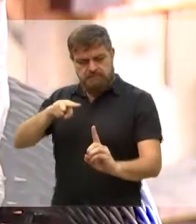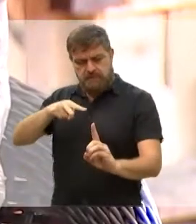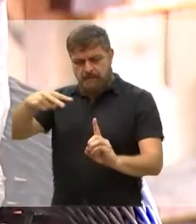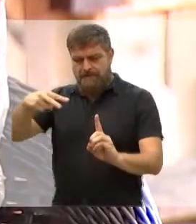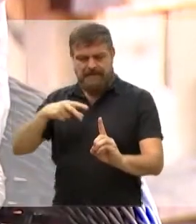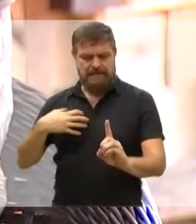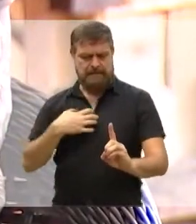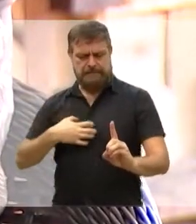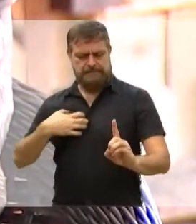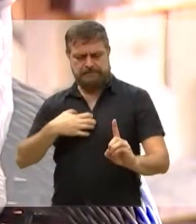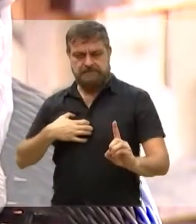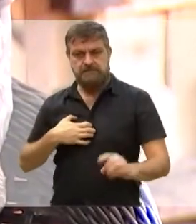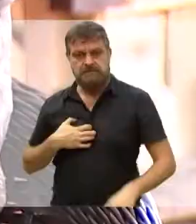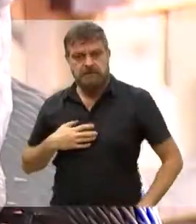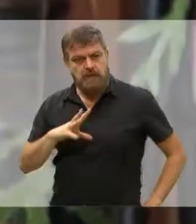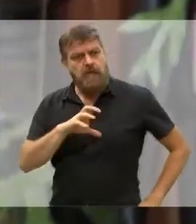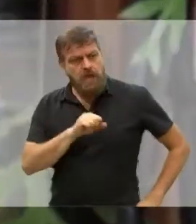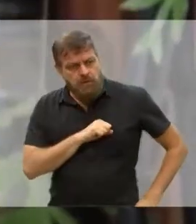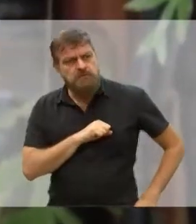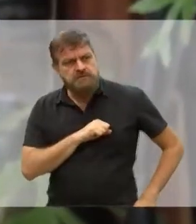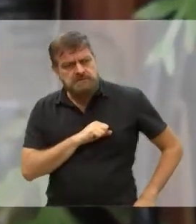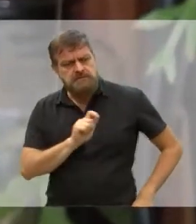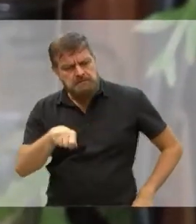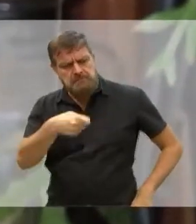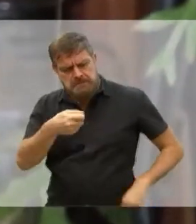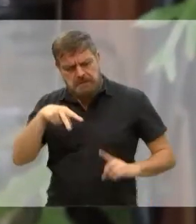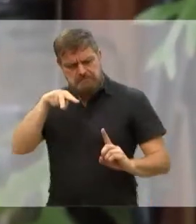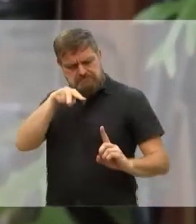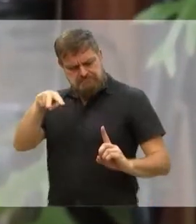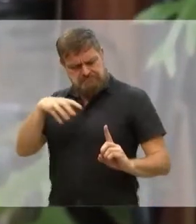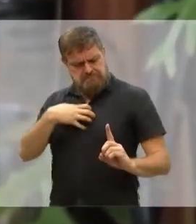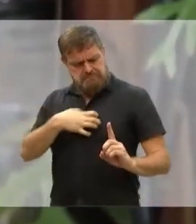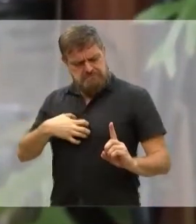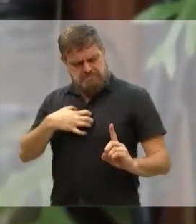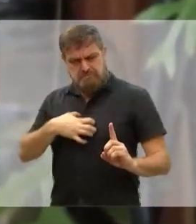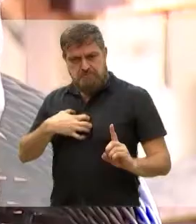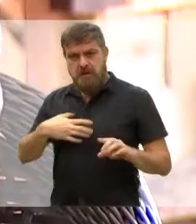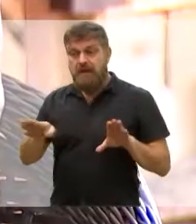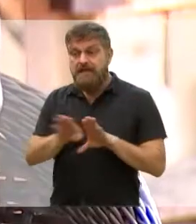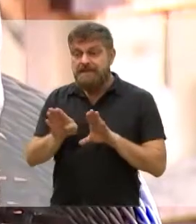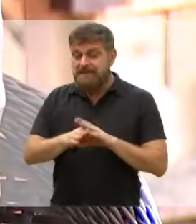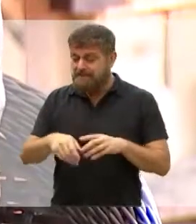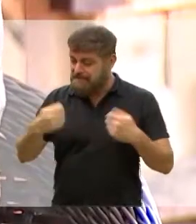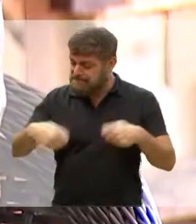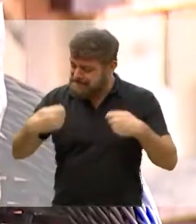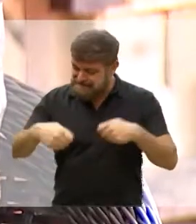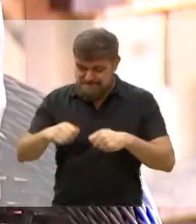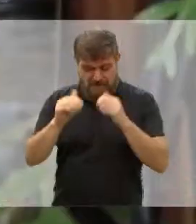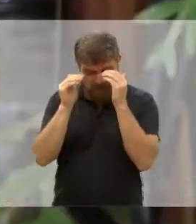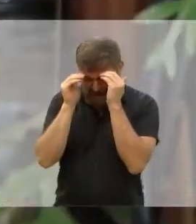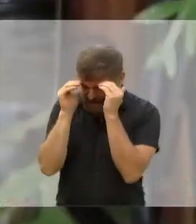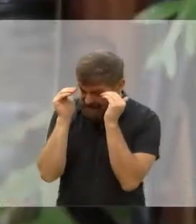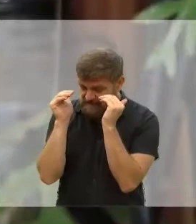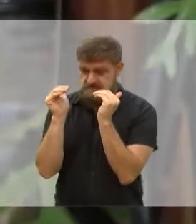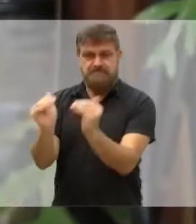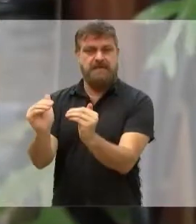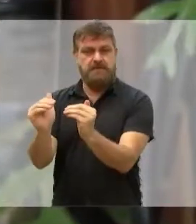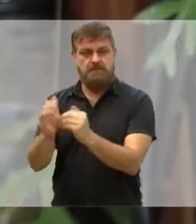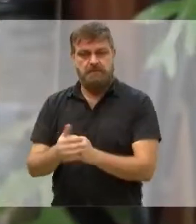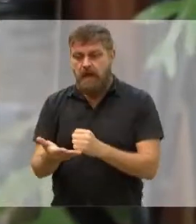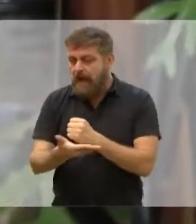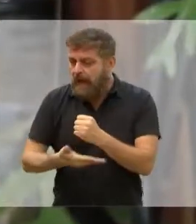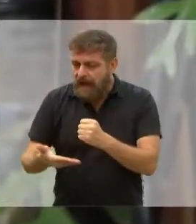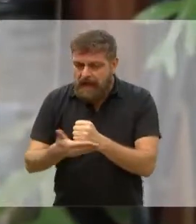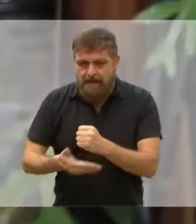não um olhar de estranheza. Eu gostei do seu olhar de estranheza, E o porque olhar as de pessoas têm isso respeito mesmo. também, né? Respeito. A base